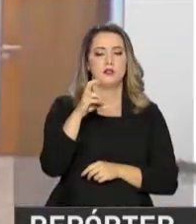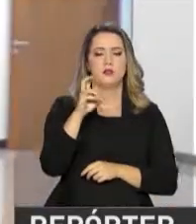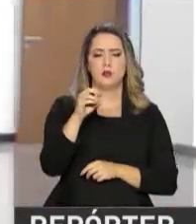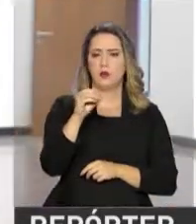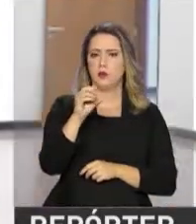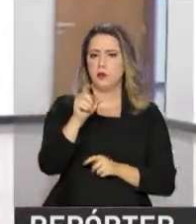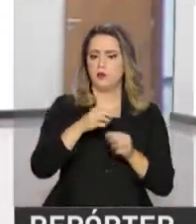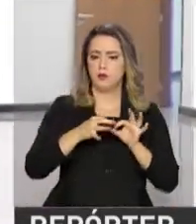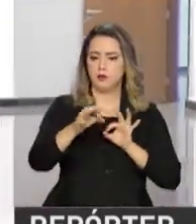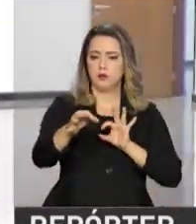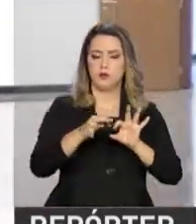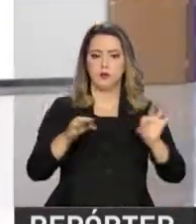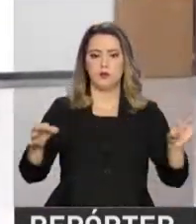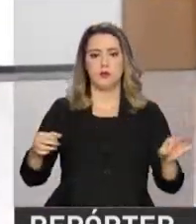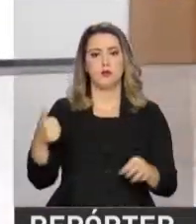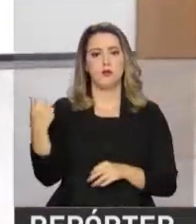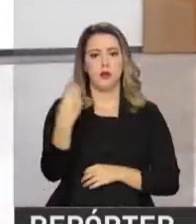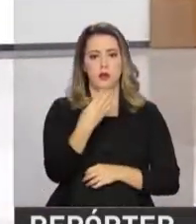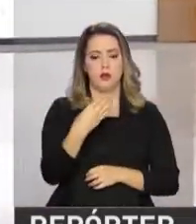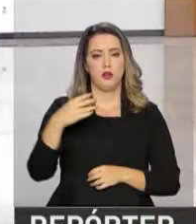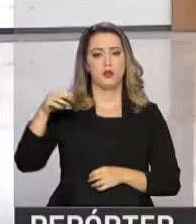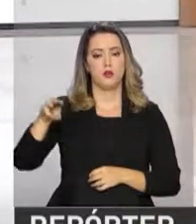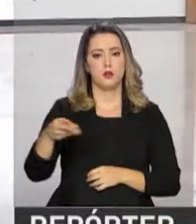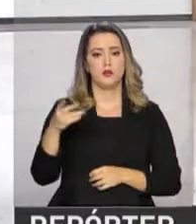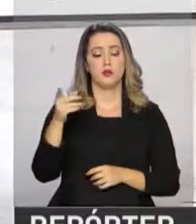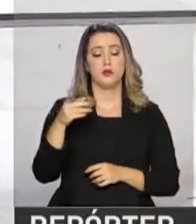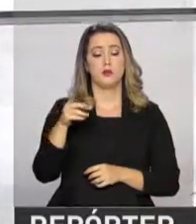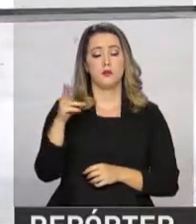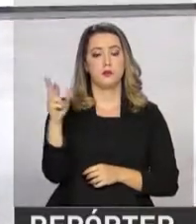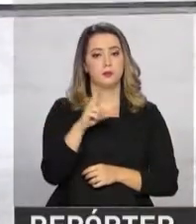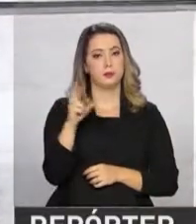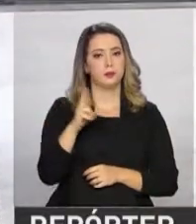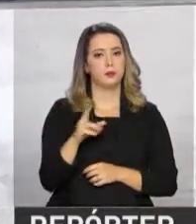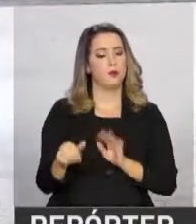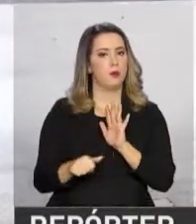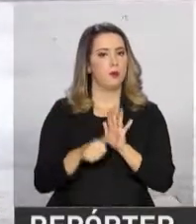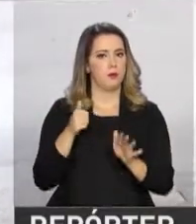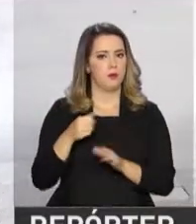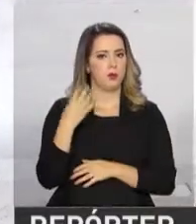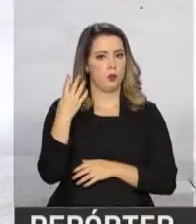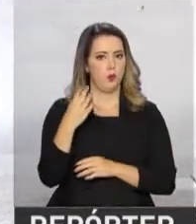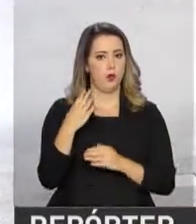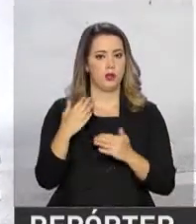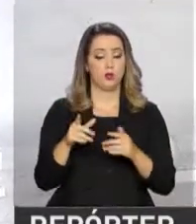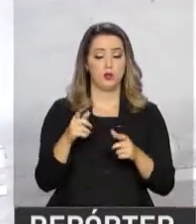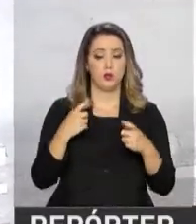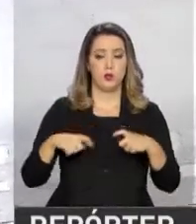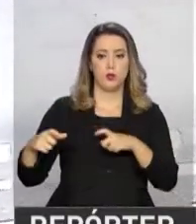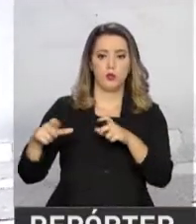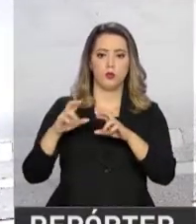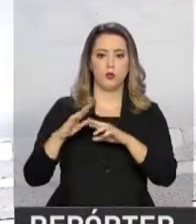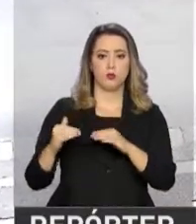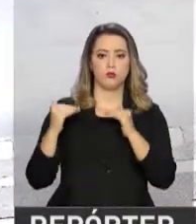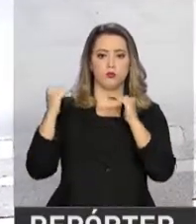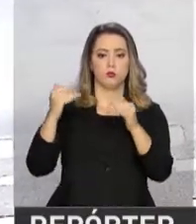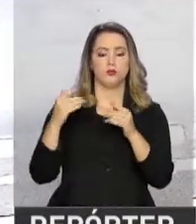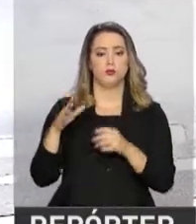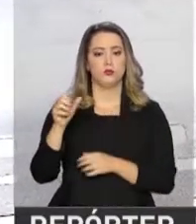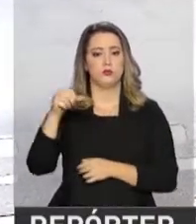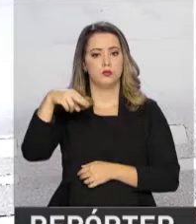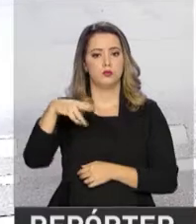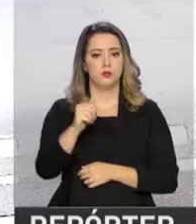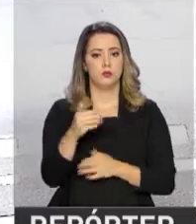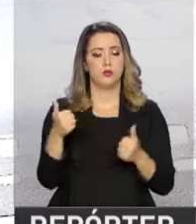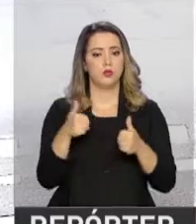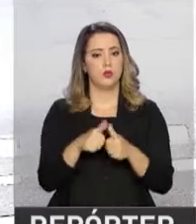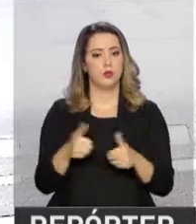milhões de reais os blocos vão abrigar primeiramente quatro superintendências da agência nacional de águas que